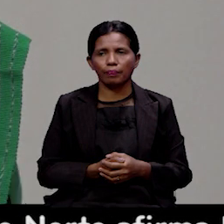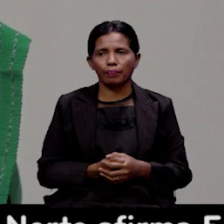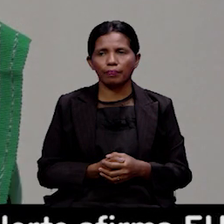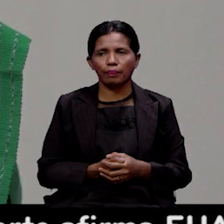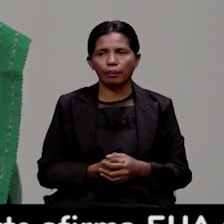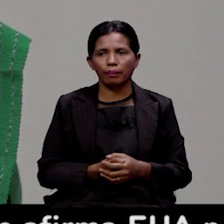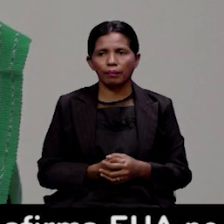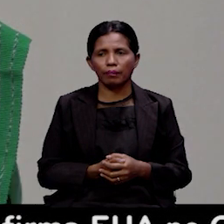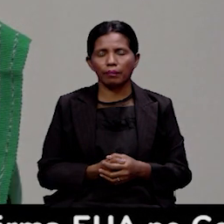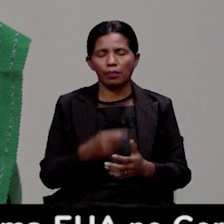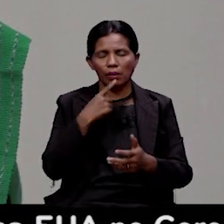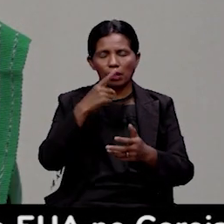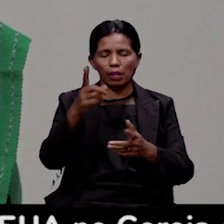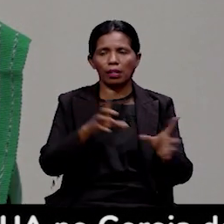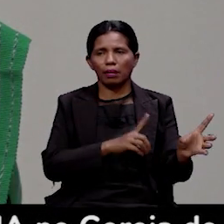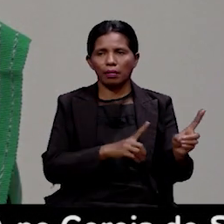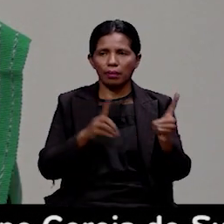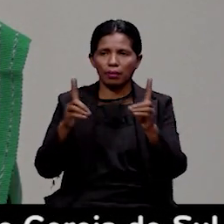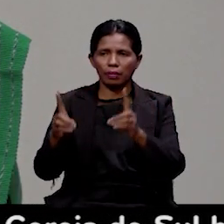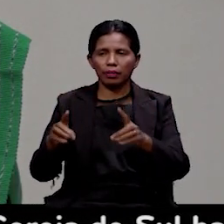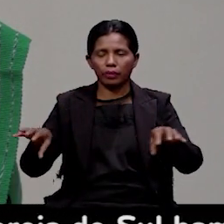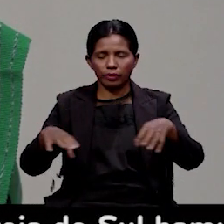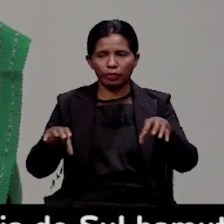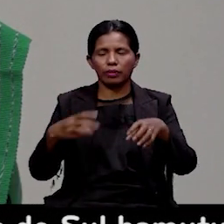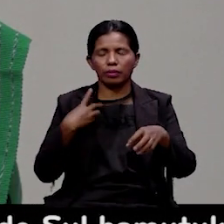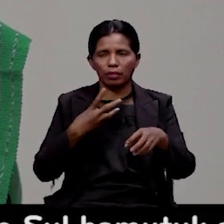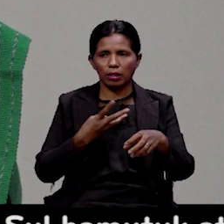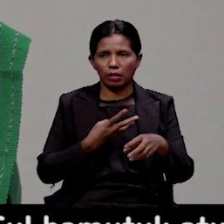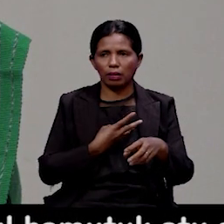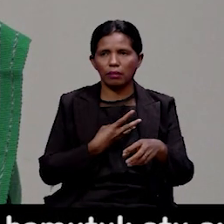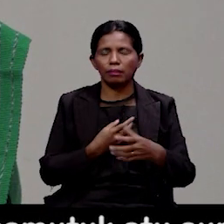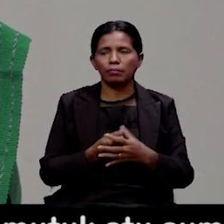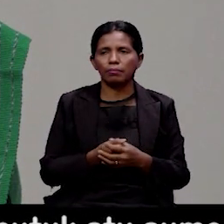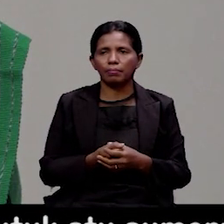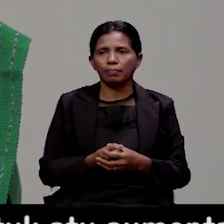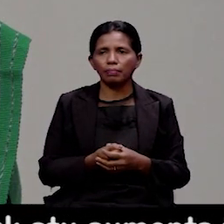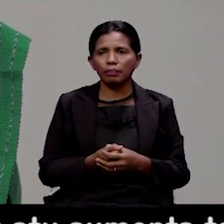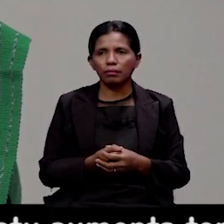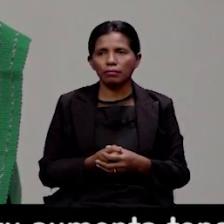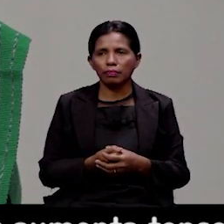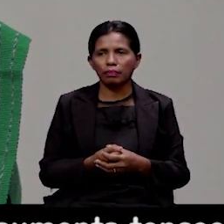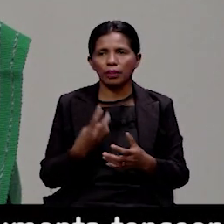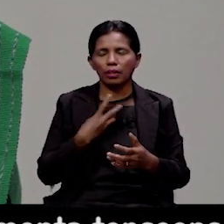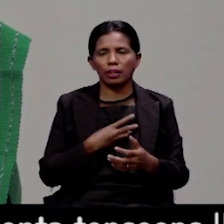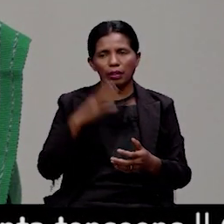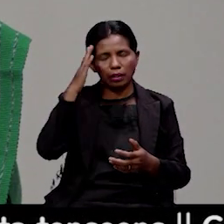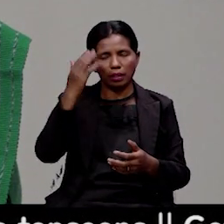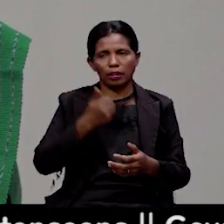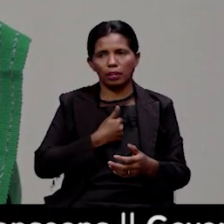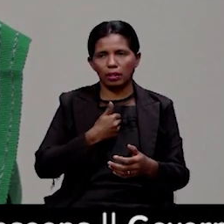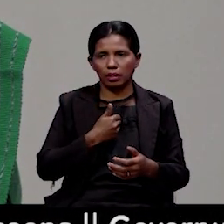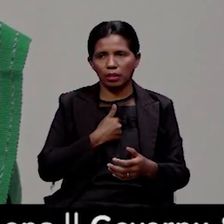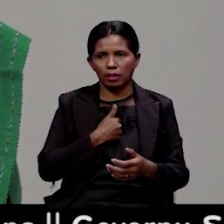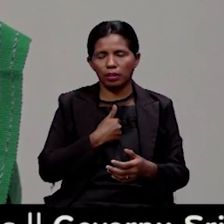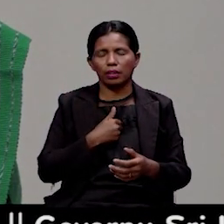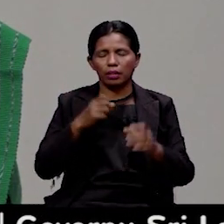para implementar o compromisso de ser uma lei que é captura. E para reconhecer também a Ancata até agora que vai